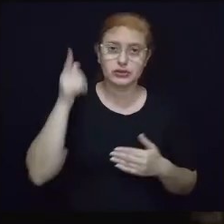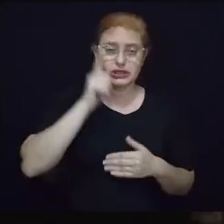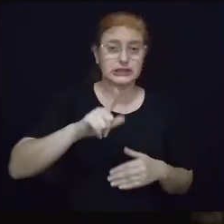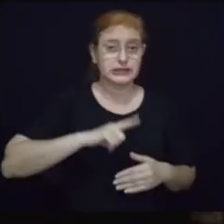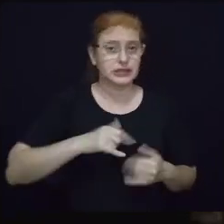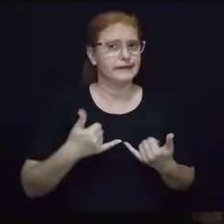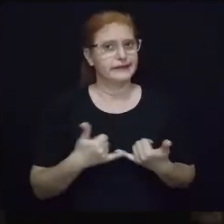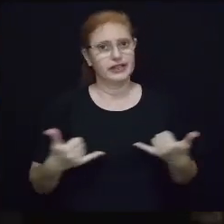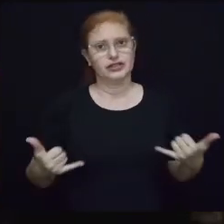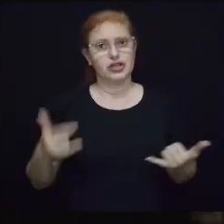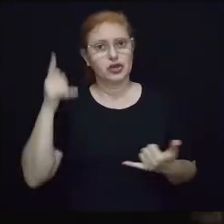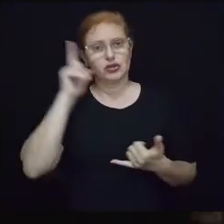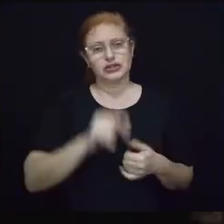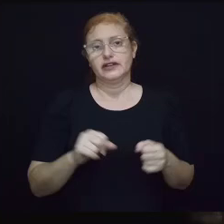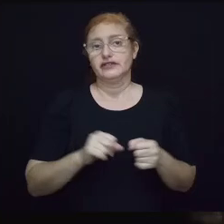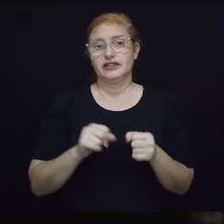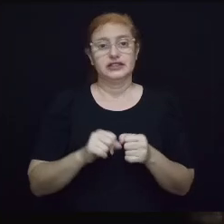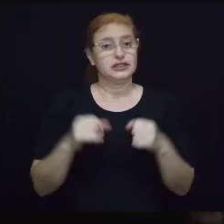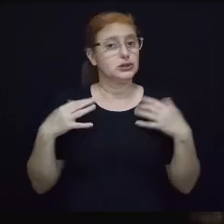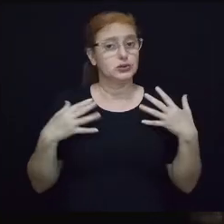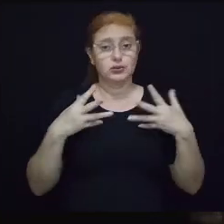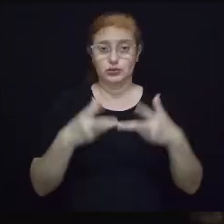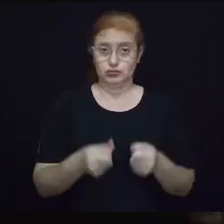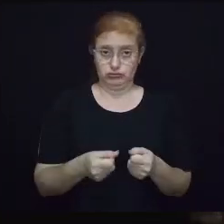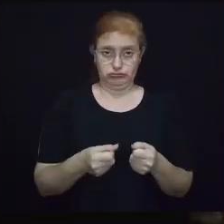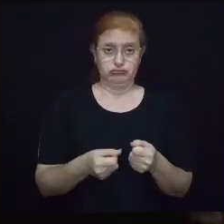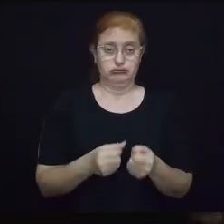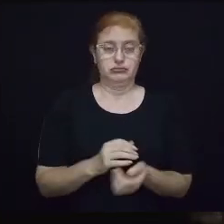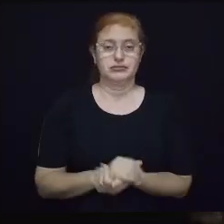para conseguir dar conta do que tu tem que fazer.